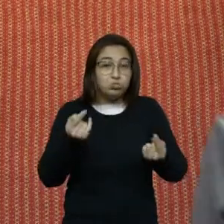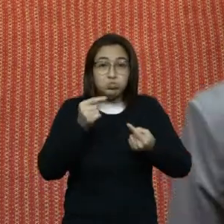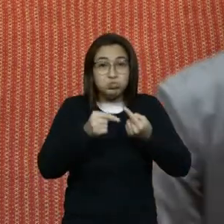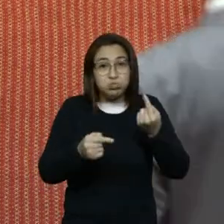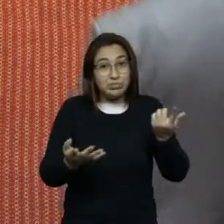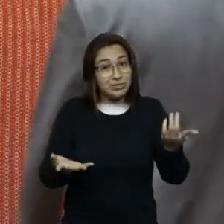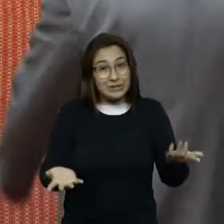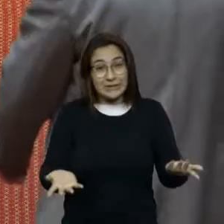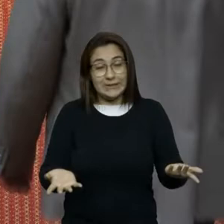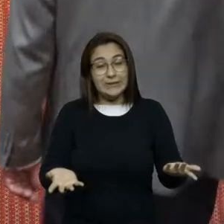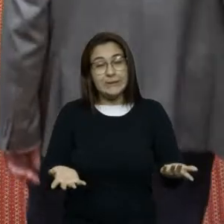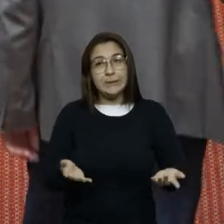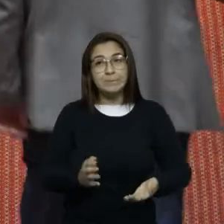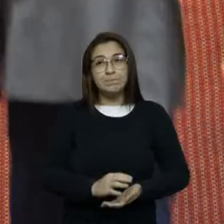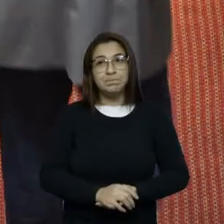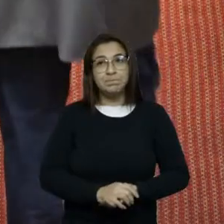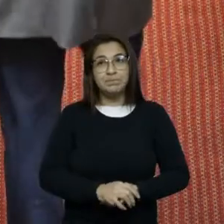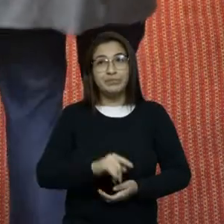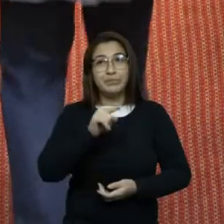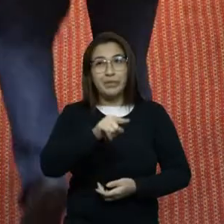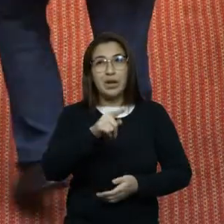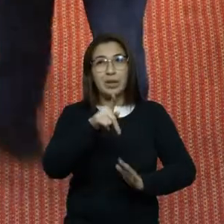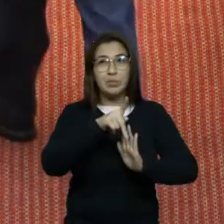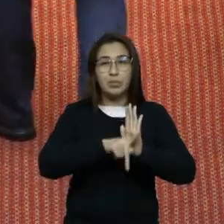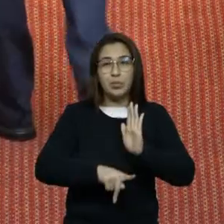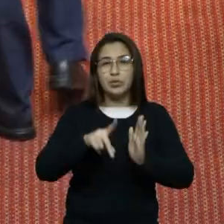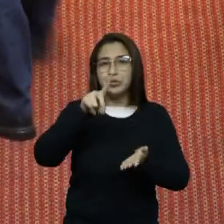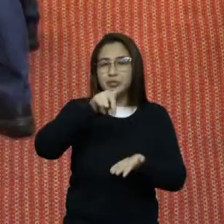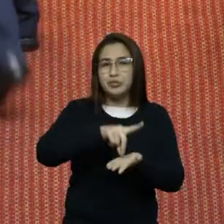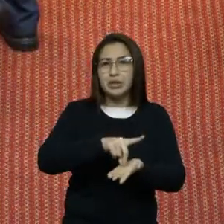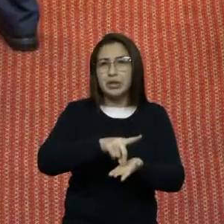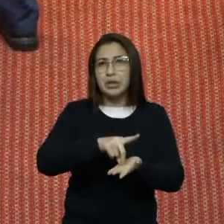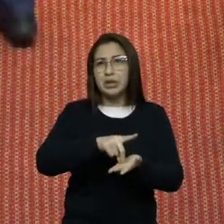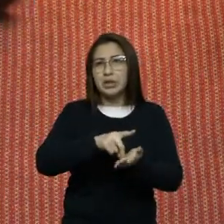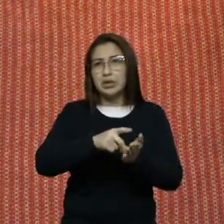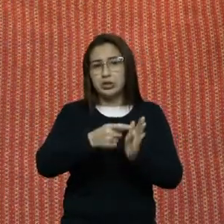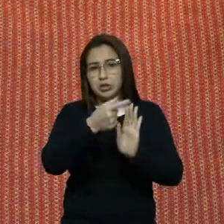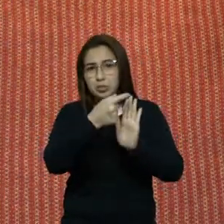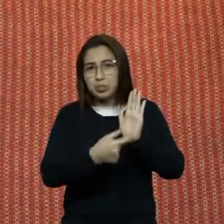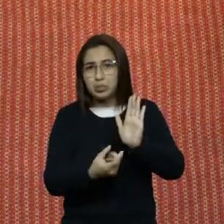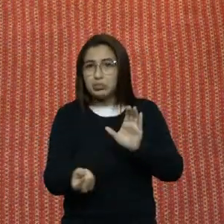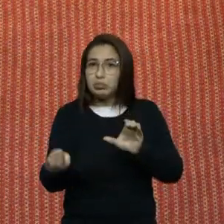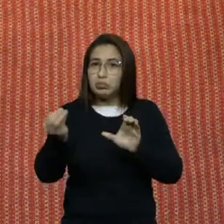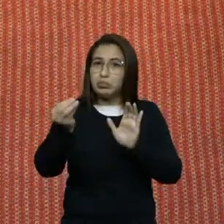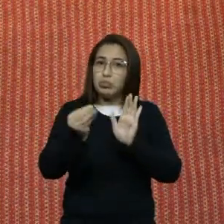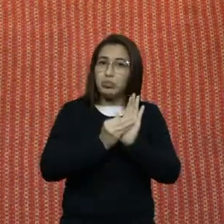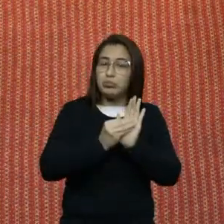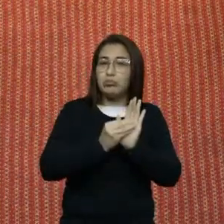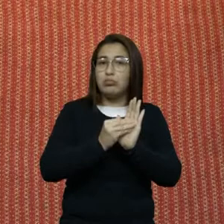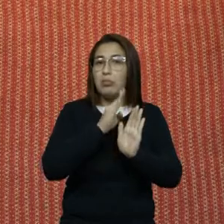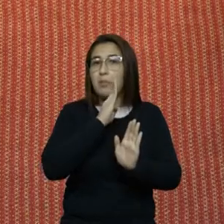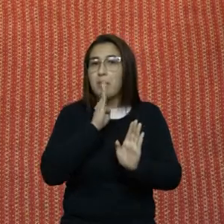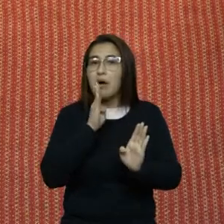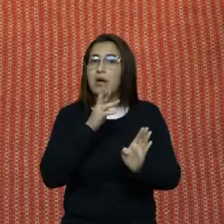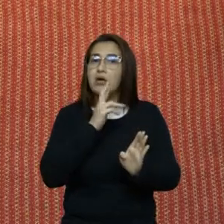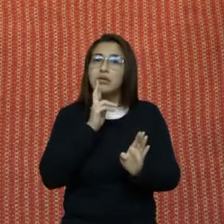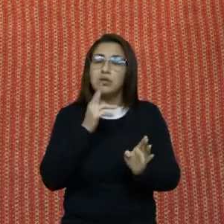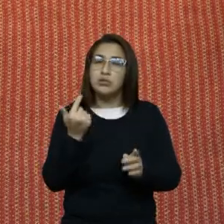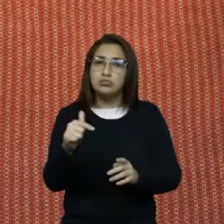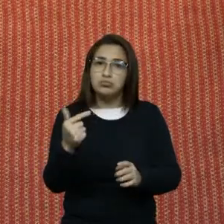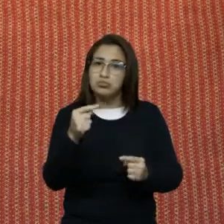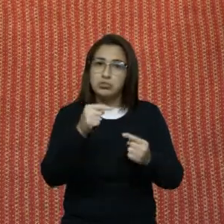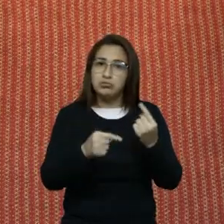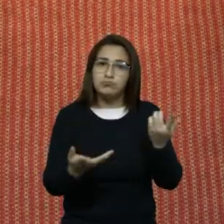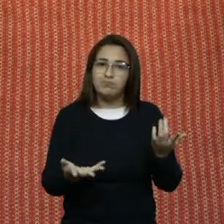sustenta e nesse projeto original não foi incluso bares restaurantes que todo respeito